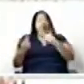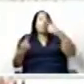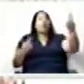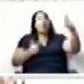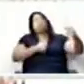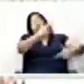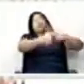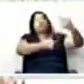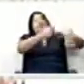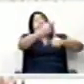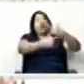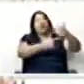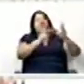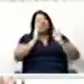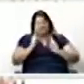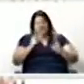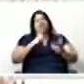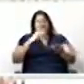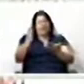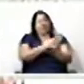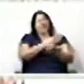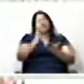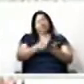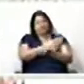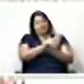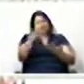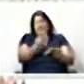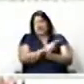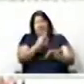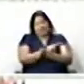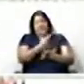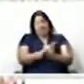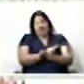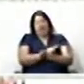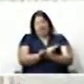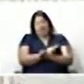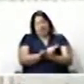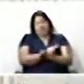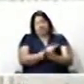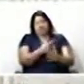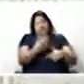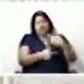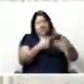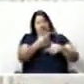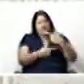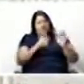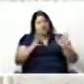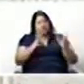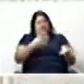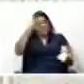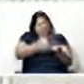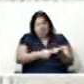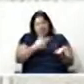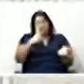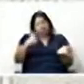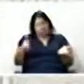categorias profissionais, todas as outras, que não honram o compromisso,